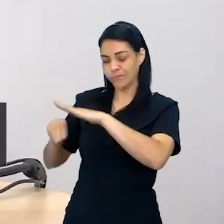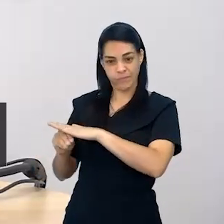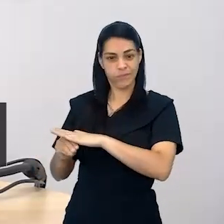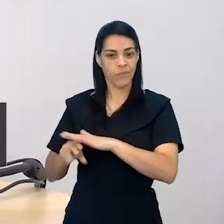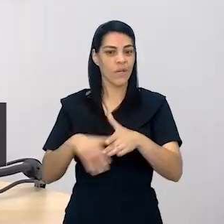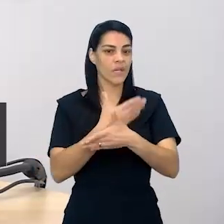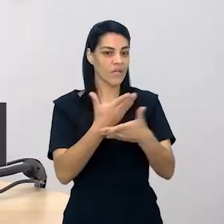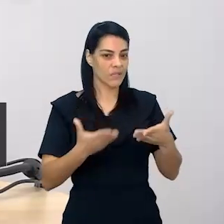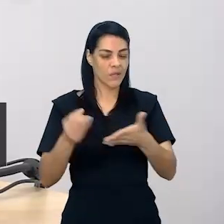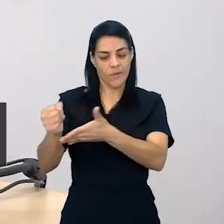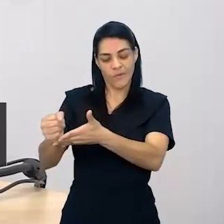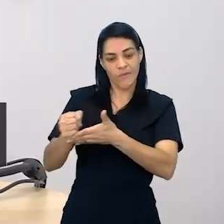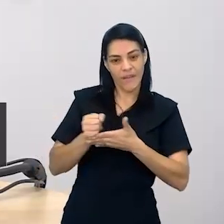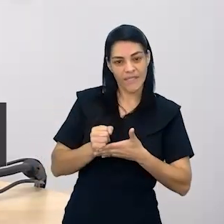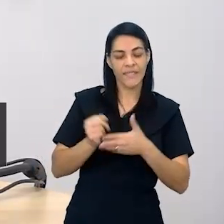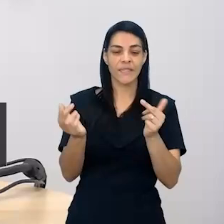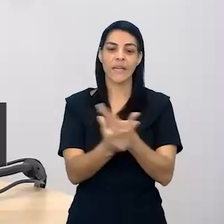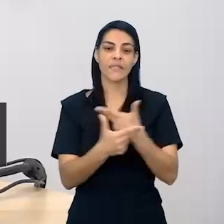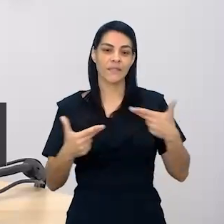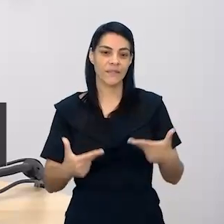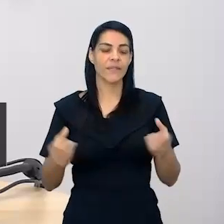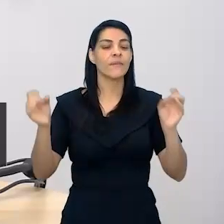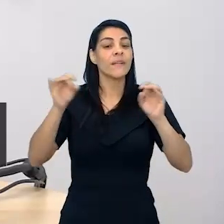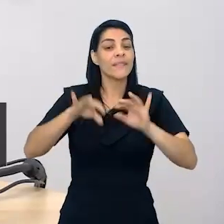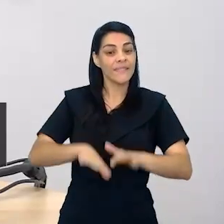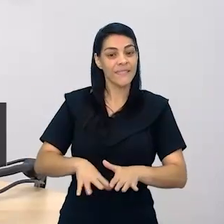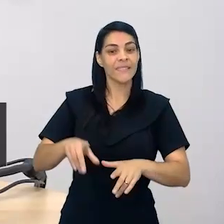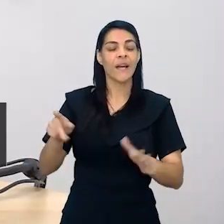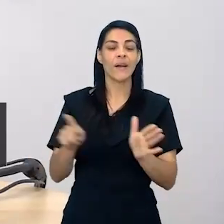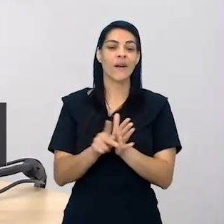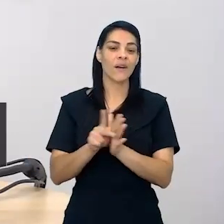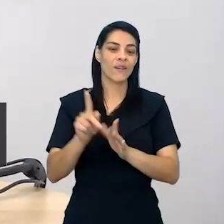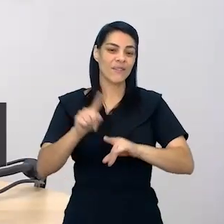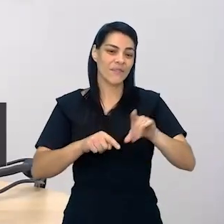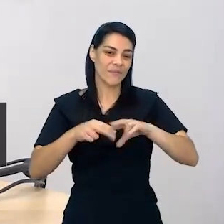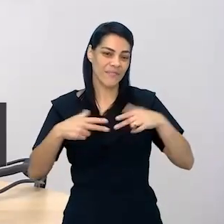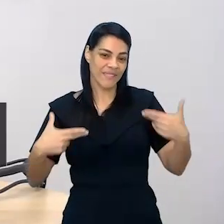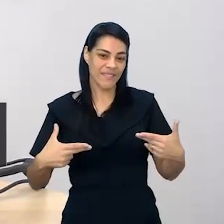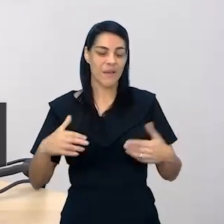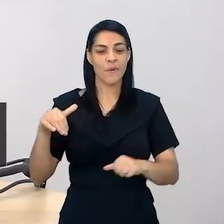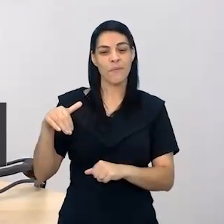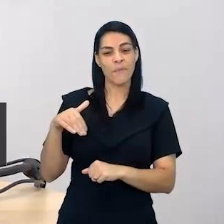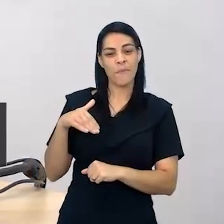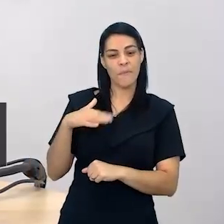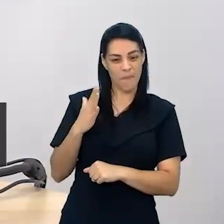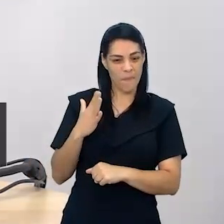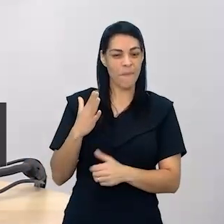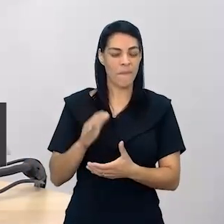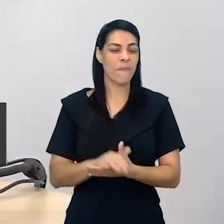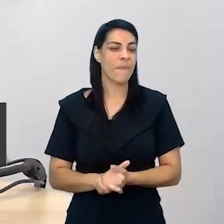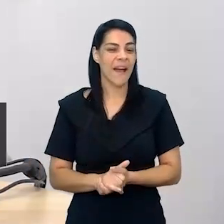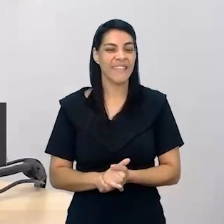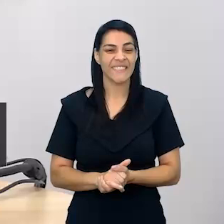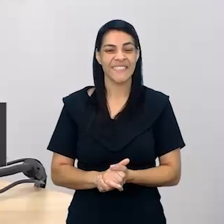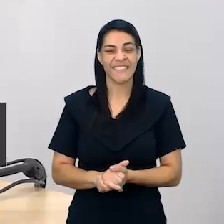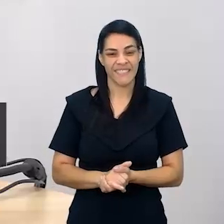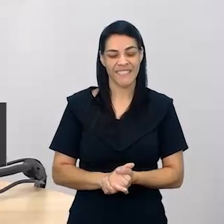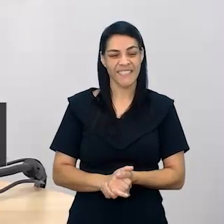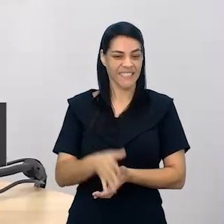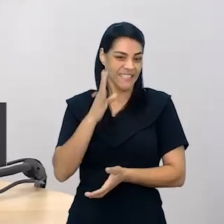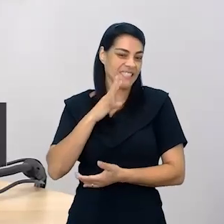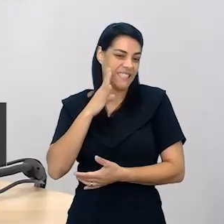e nós vamos trazer instrumentos para deixar esse material aí mas ele já é atrativo um pouco mais né